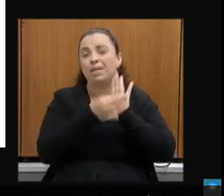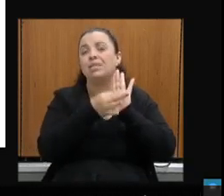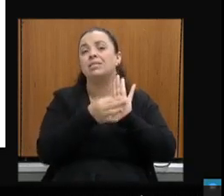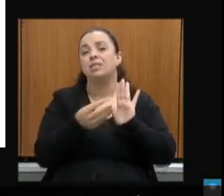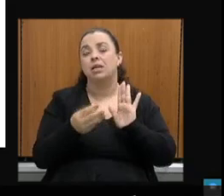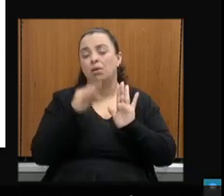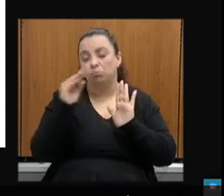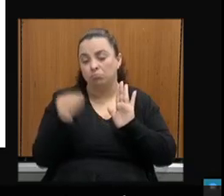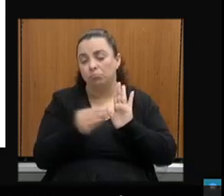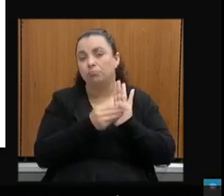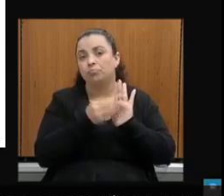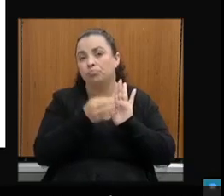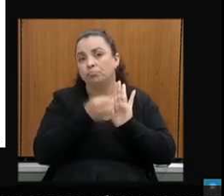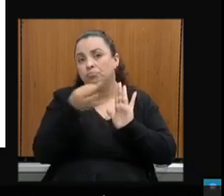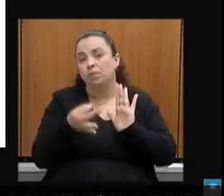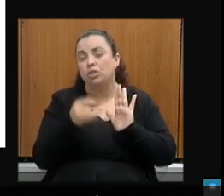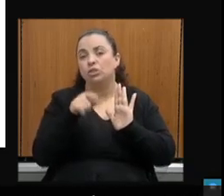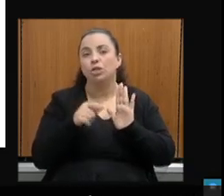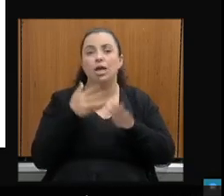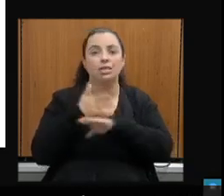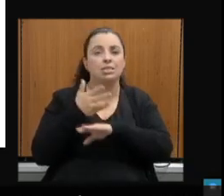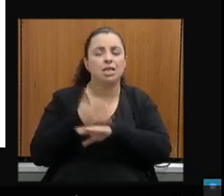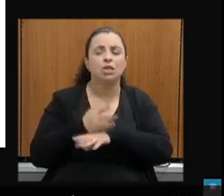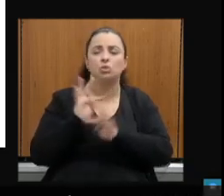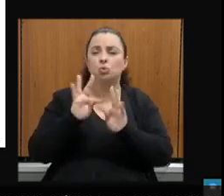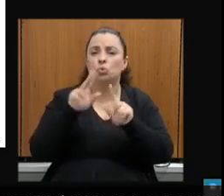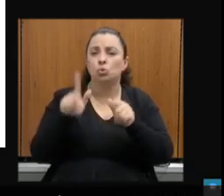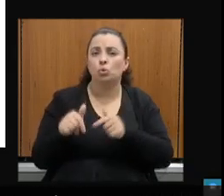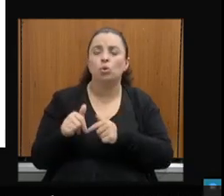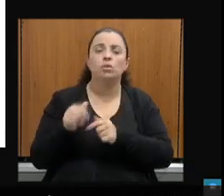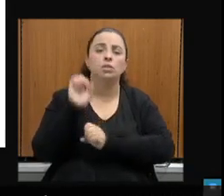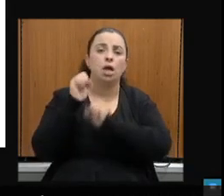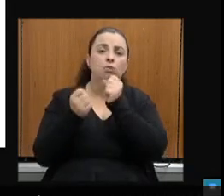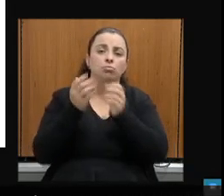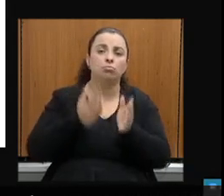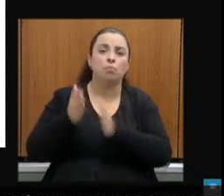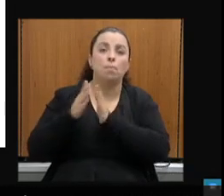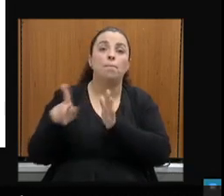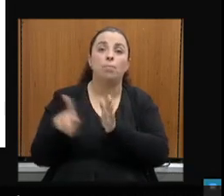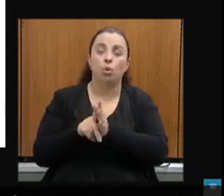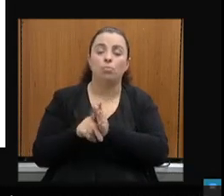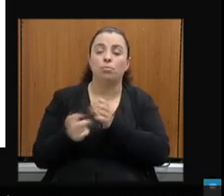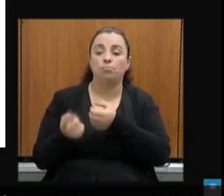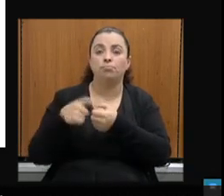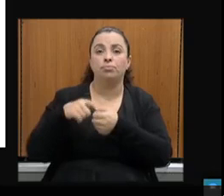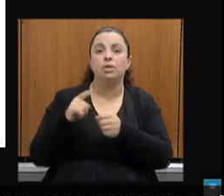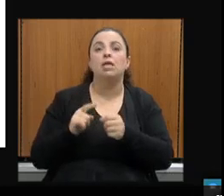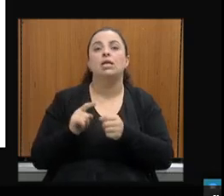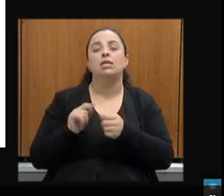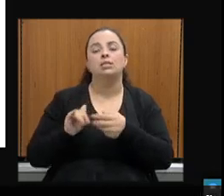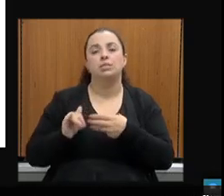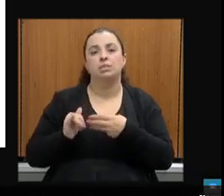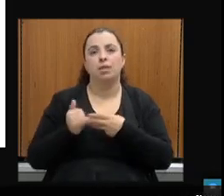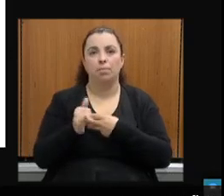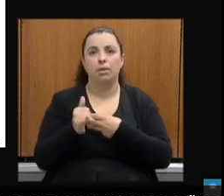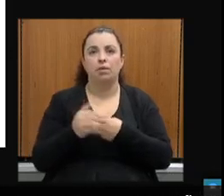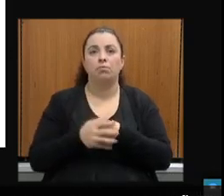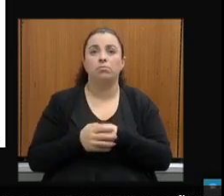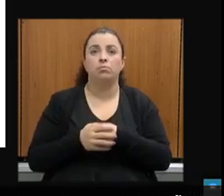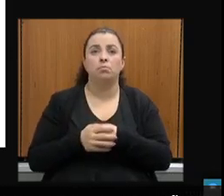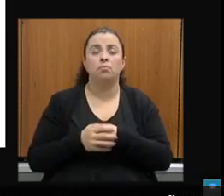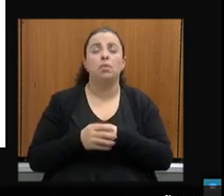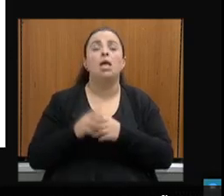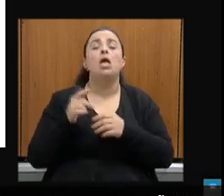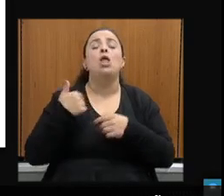conexões dessas usinas ao sistema da Cemig e a gente só consegue fazer tudo isso